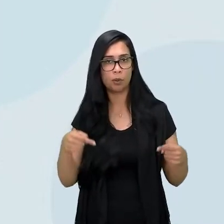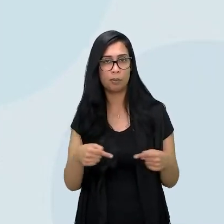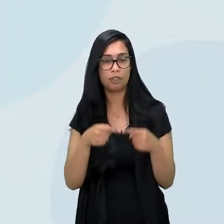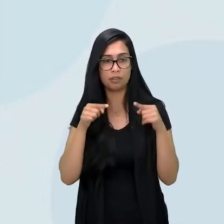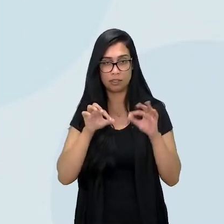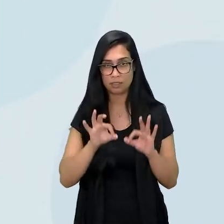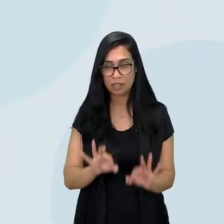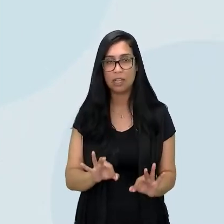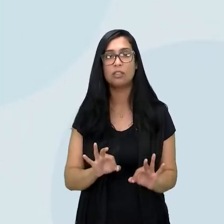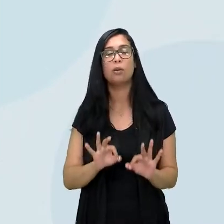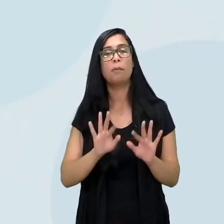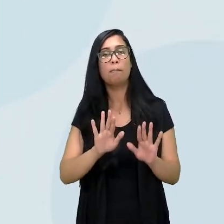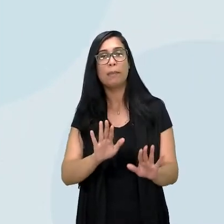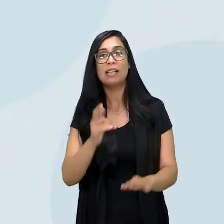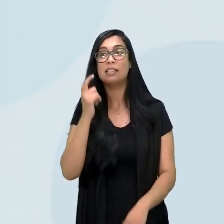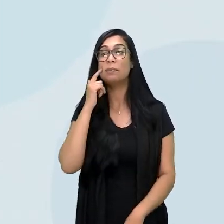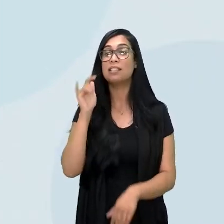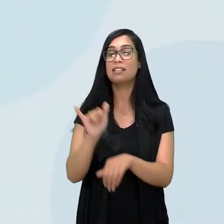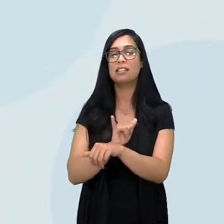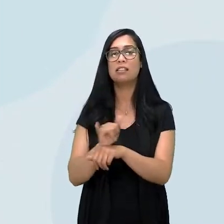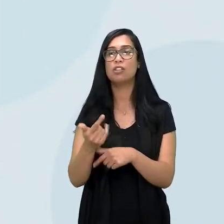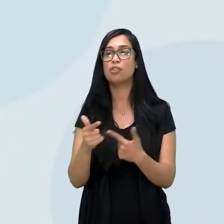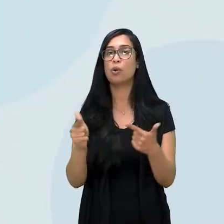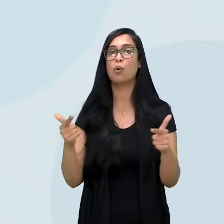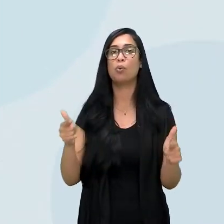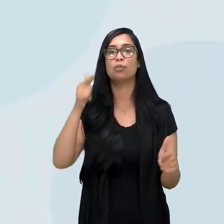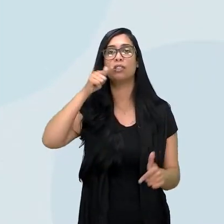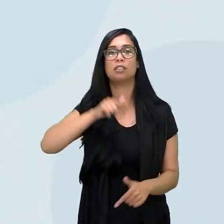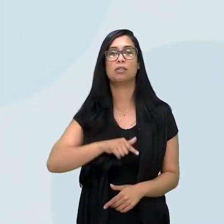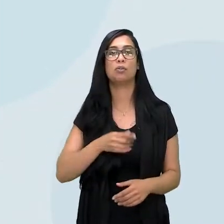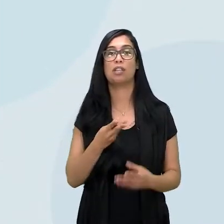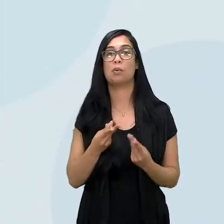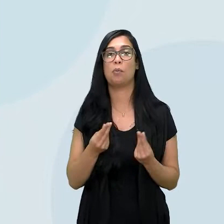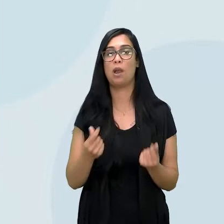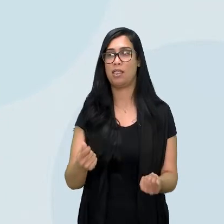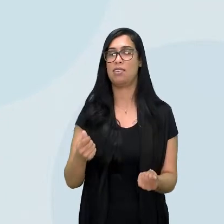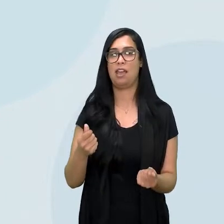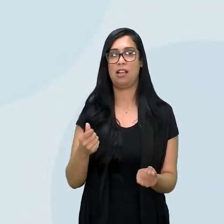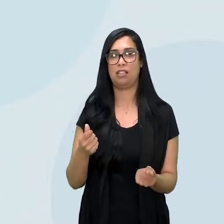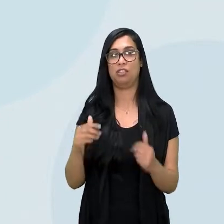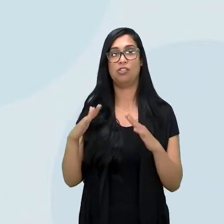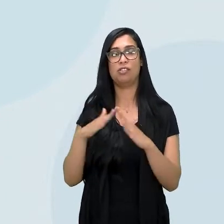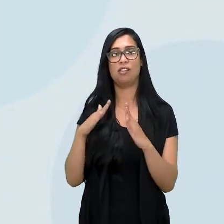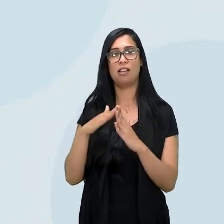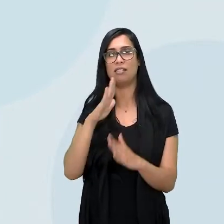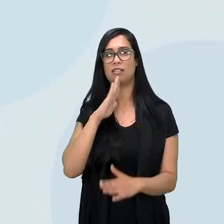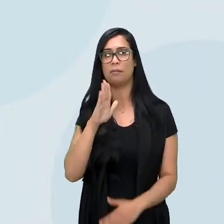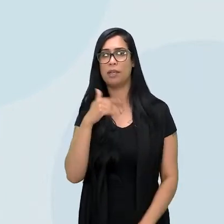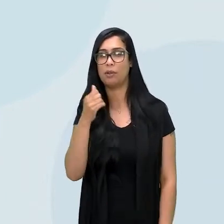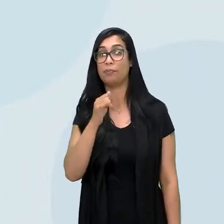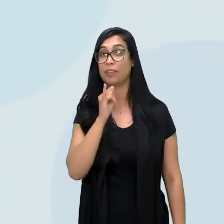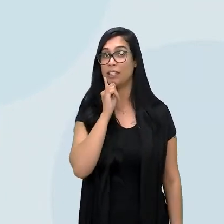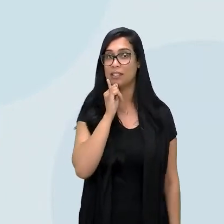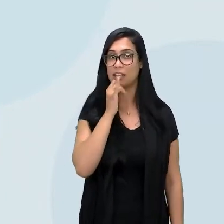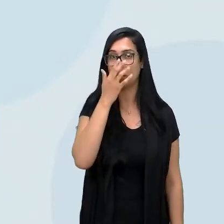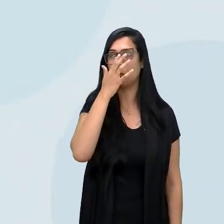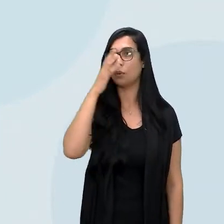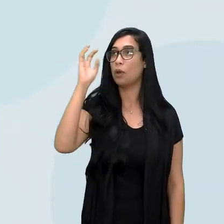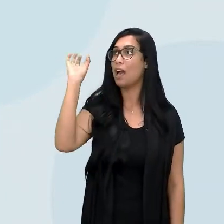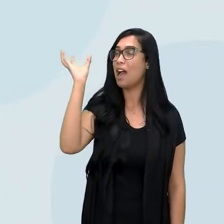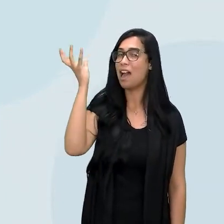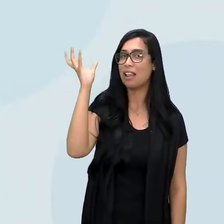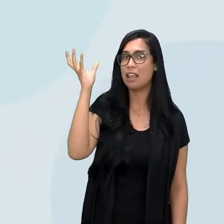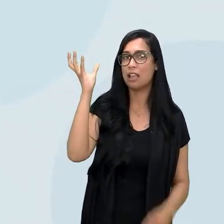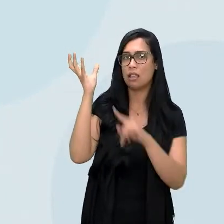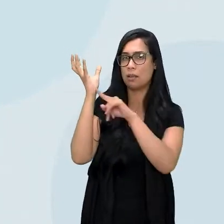formas mais econômicas para a iluminação de uma casa, né? Por exemplo, a escolha melhor das lâmpadas, a escolha melhor